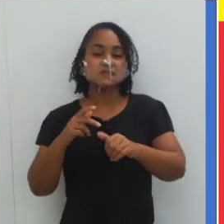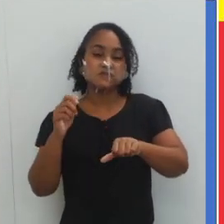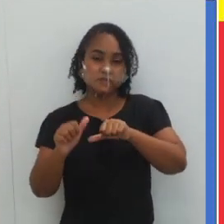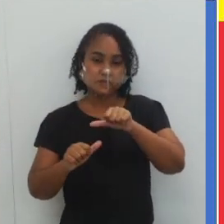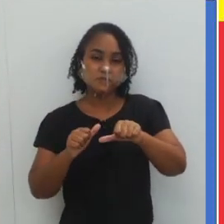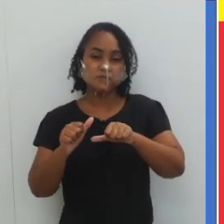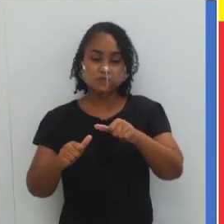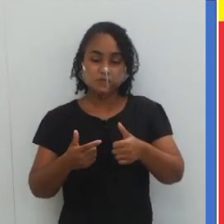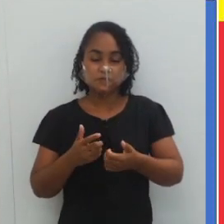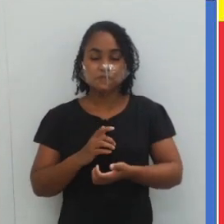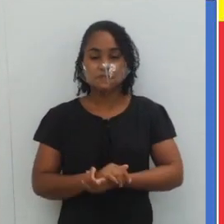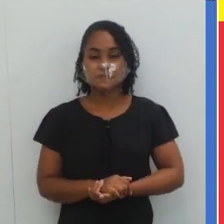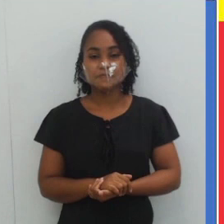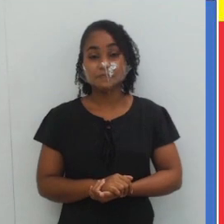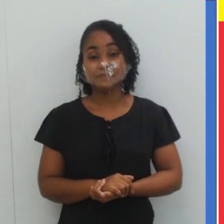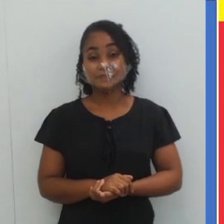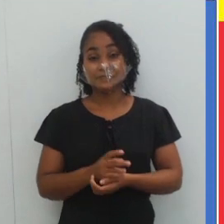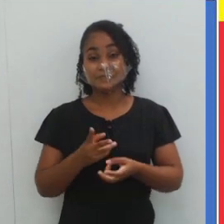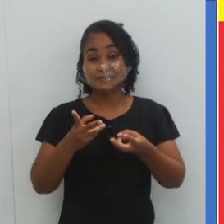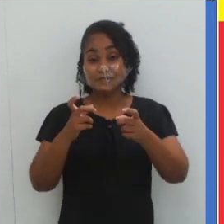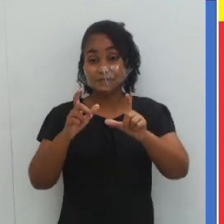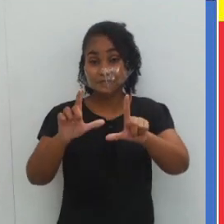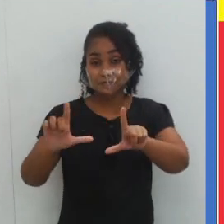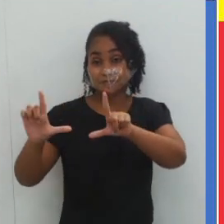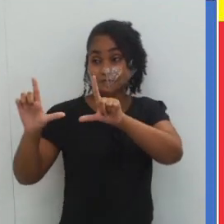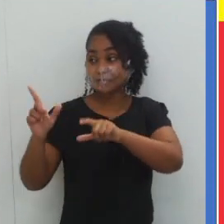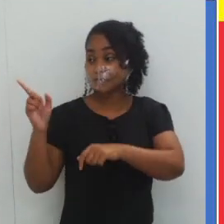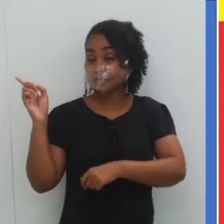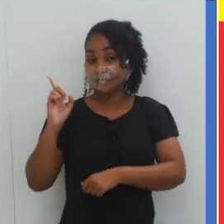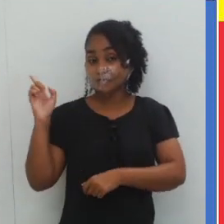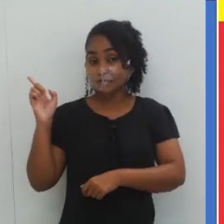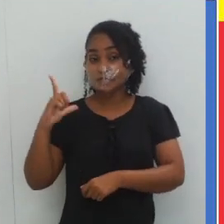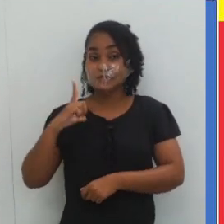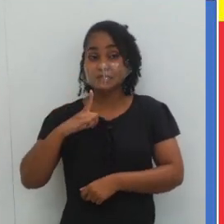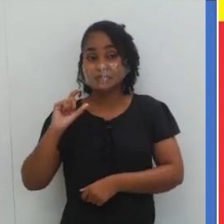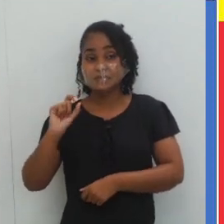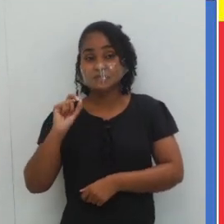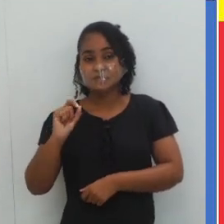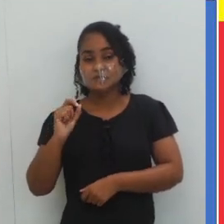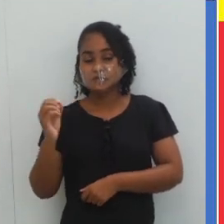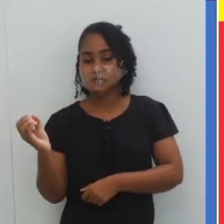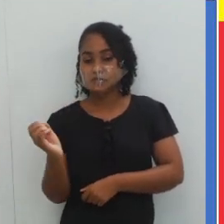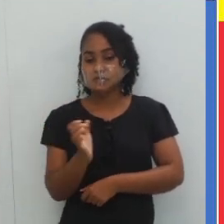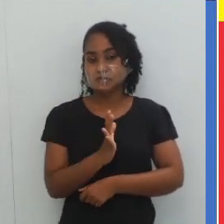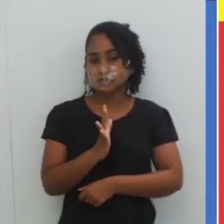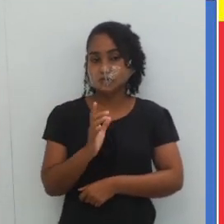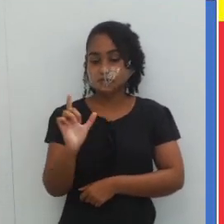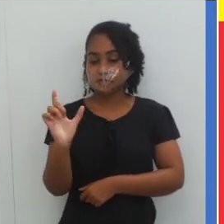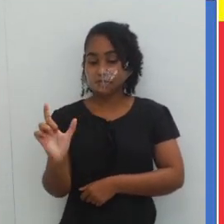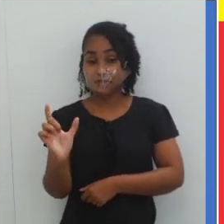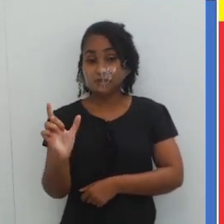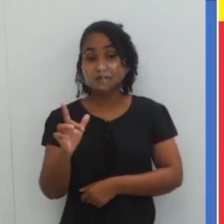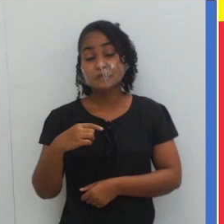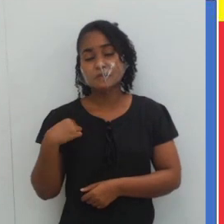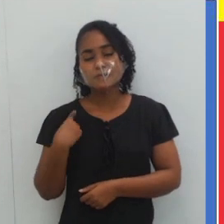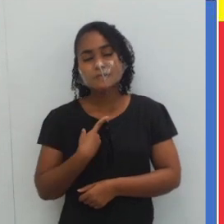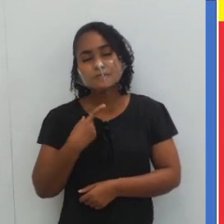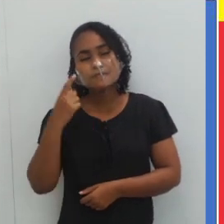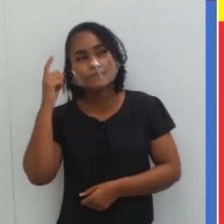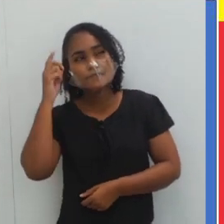verbos irregulares. Na imagem, eu trouxe uma palavrinha nova, uma word key, uma palavra-chave para a